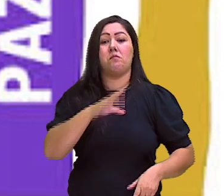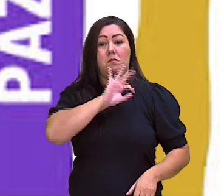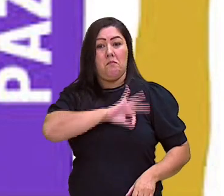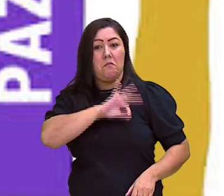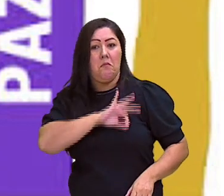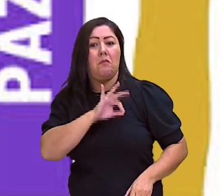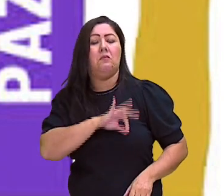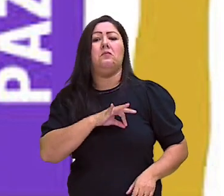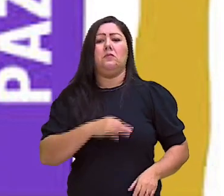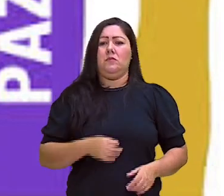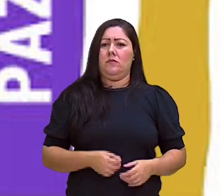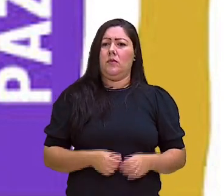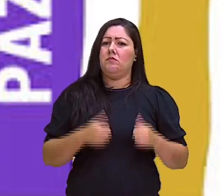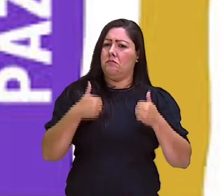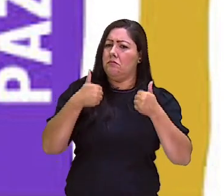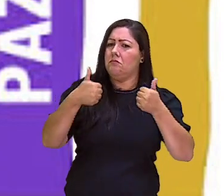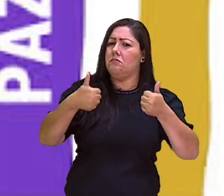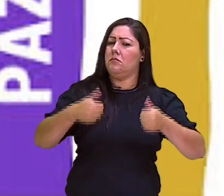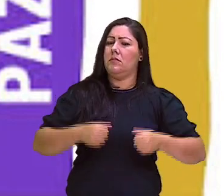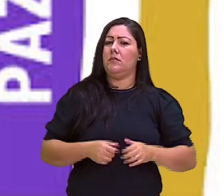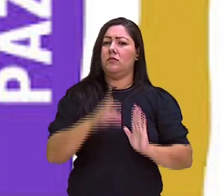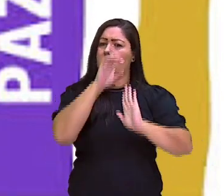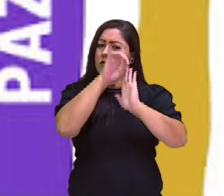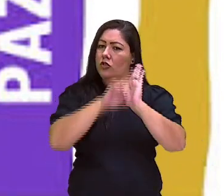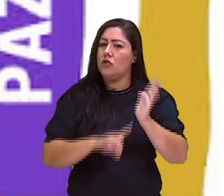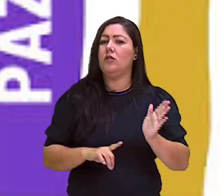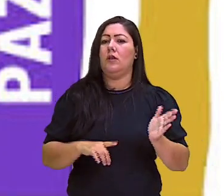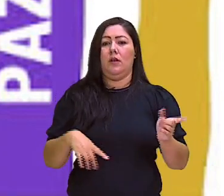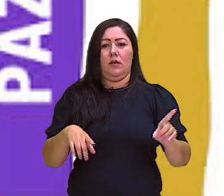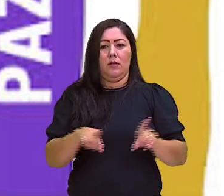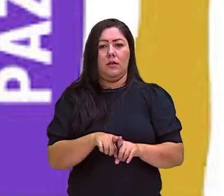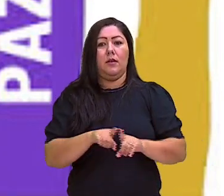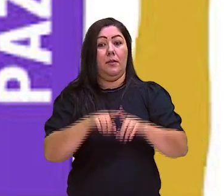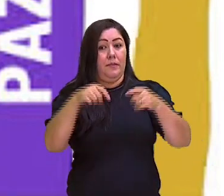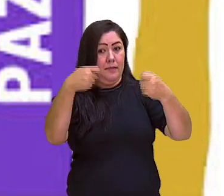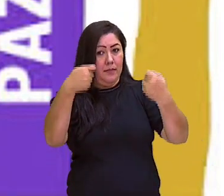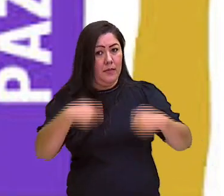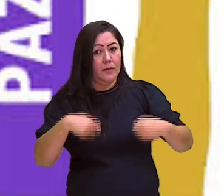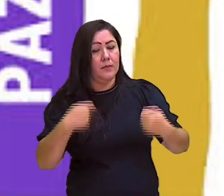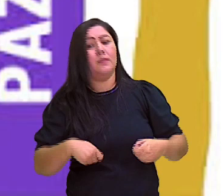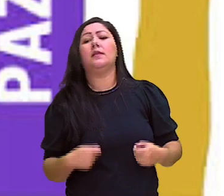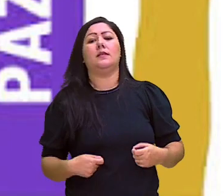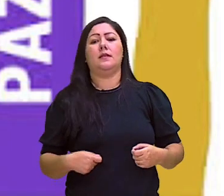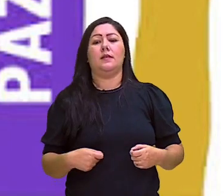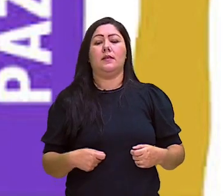com dignidade, com direitos e deveres. Não podemos esquecer dos nossos deveres.